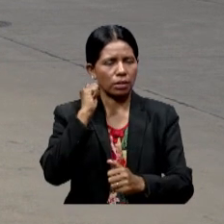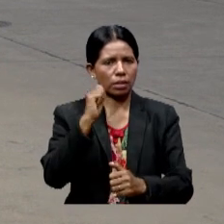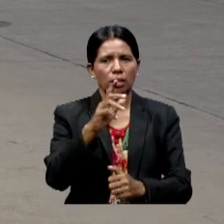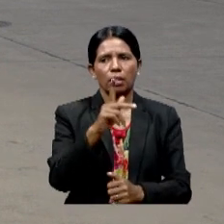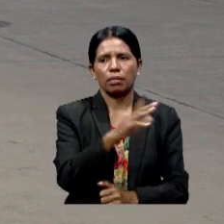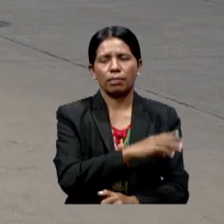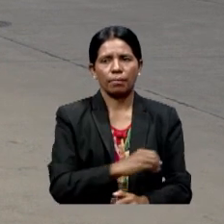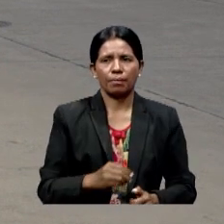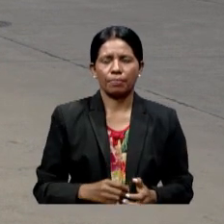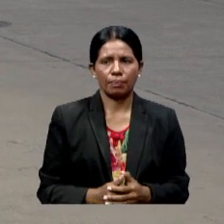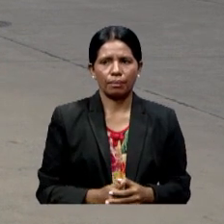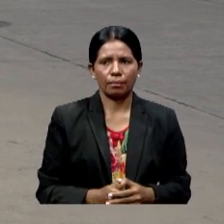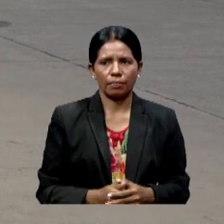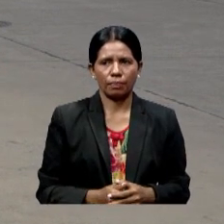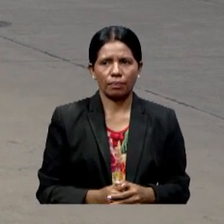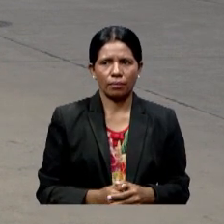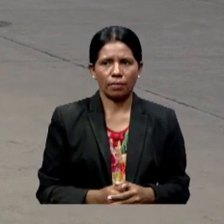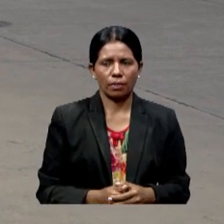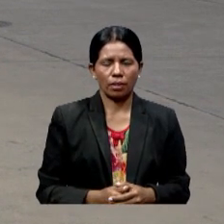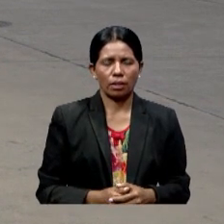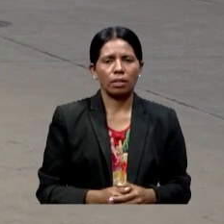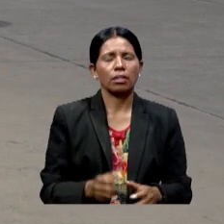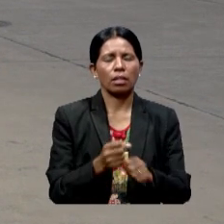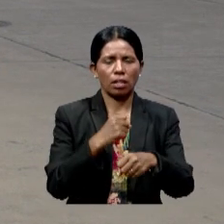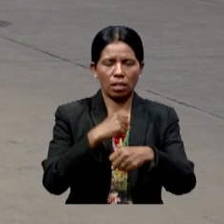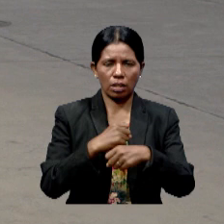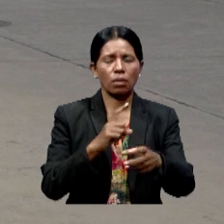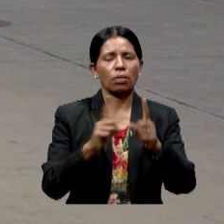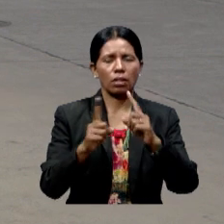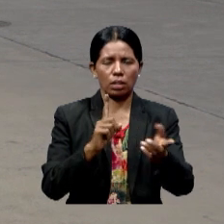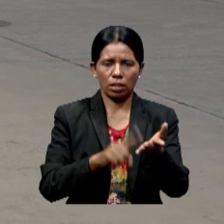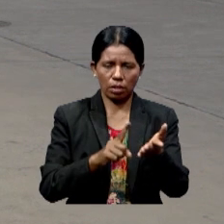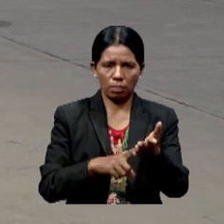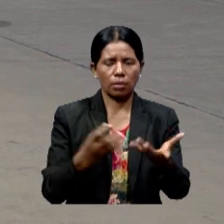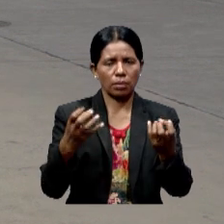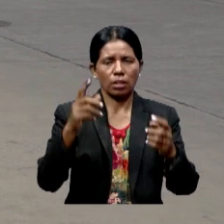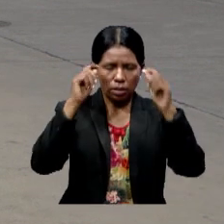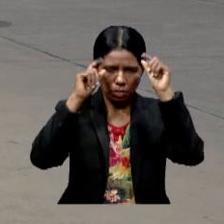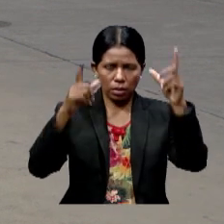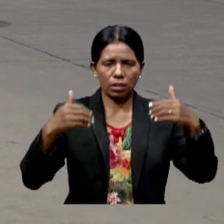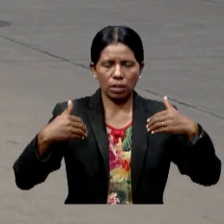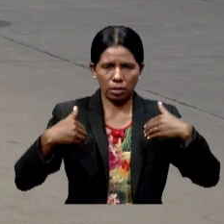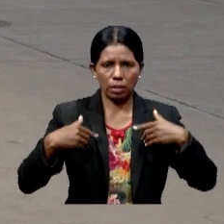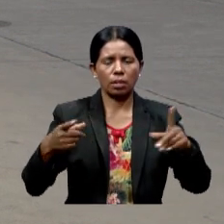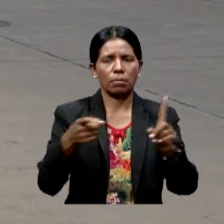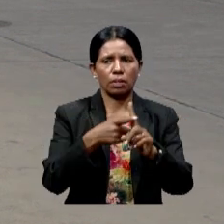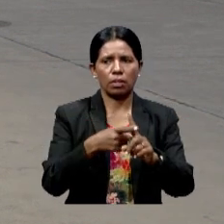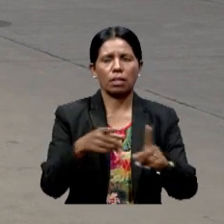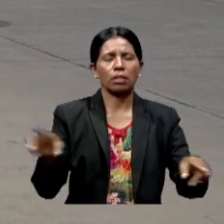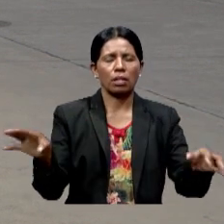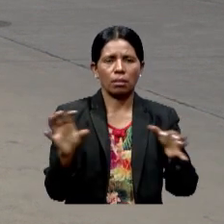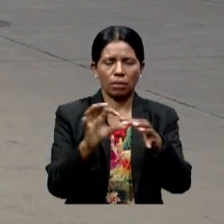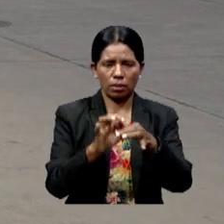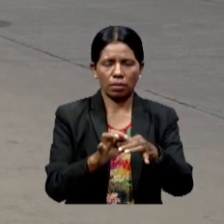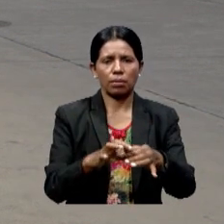ASEAN. Já foi negociação durante tempo naro, Timor-Leste e ona sinal positivo a tu sai membro da